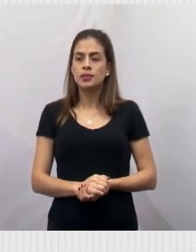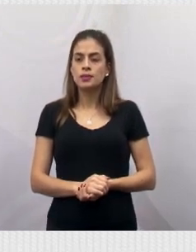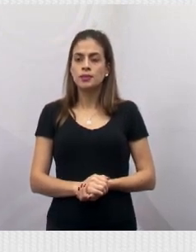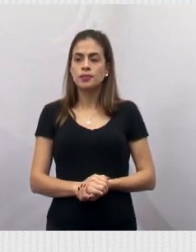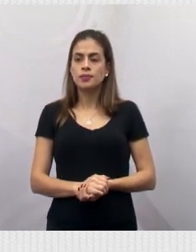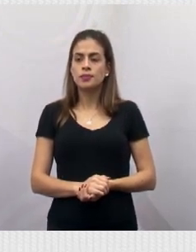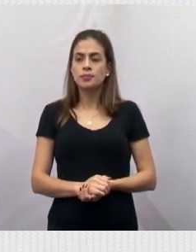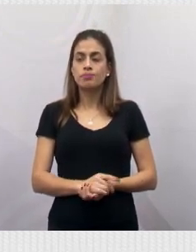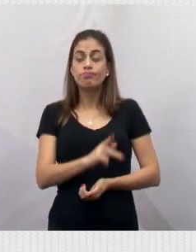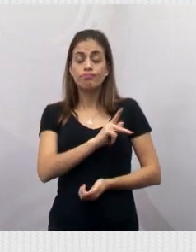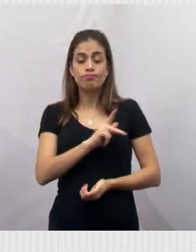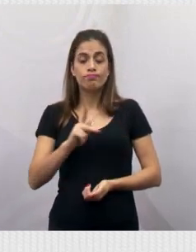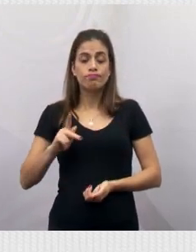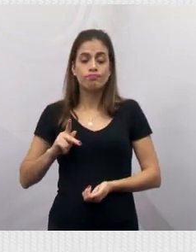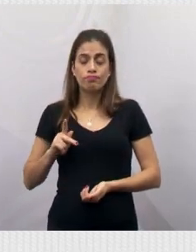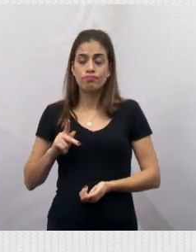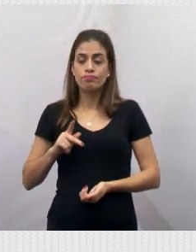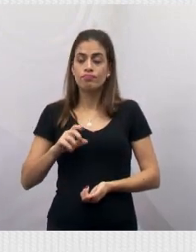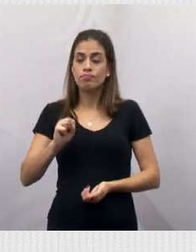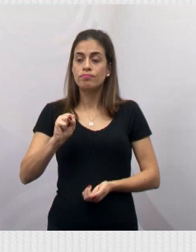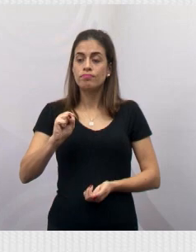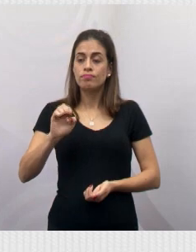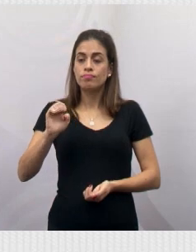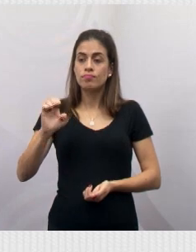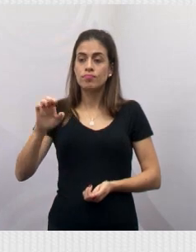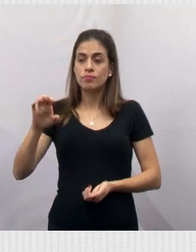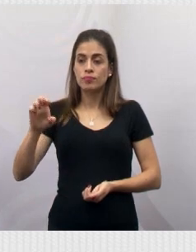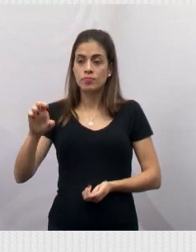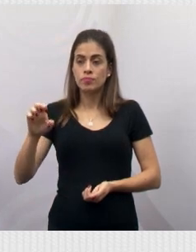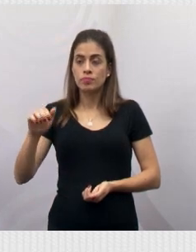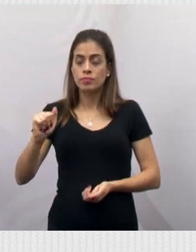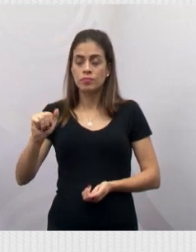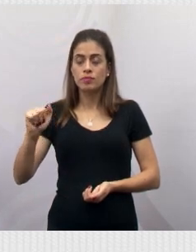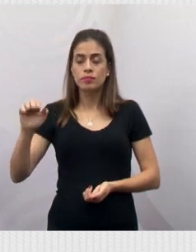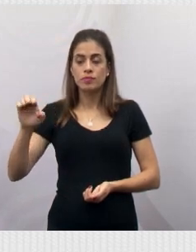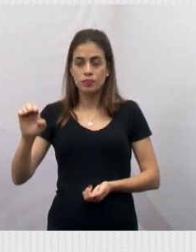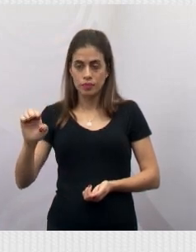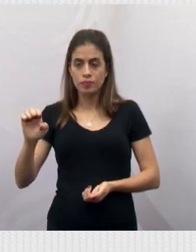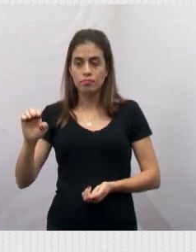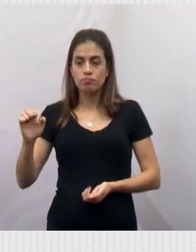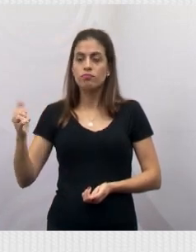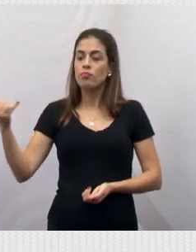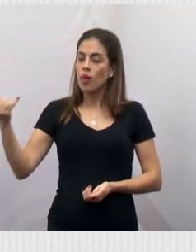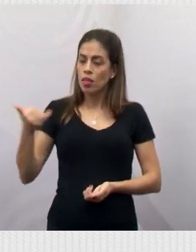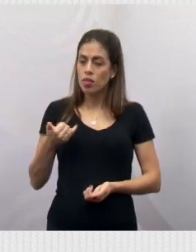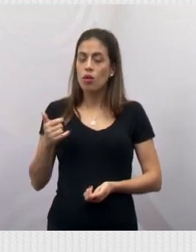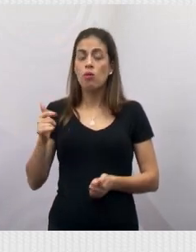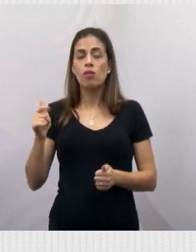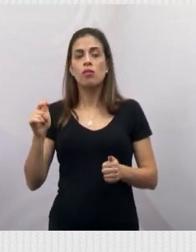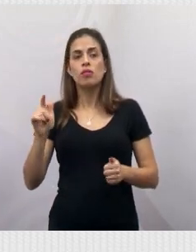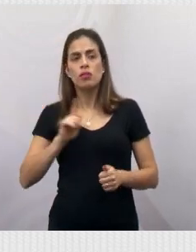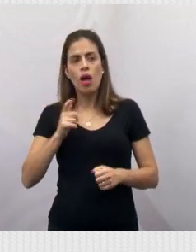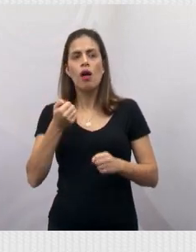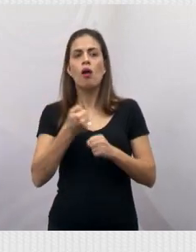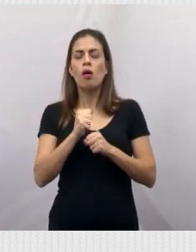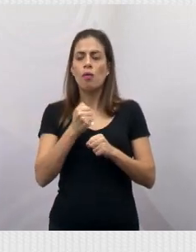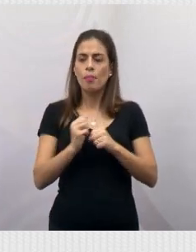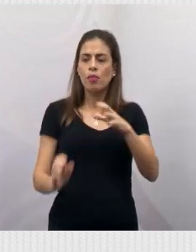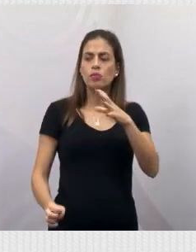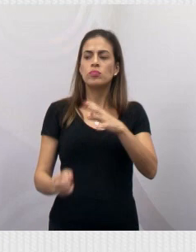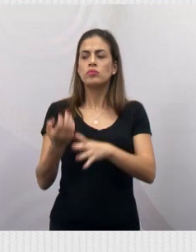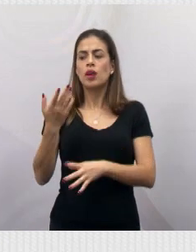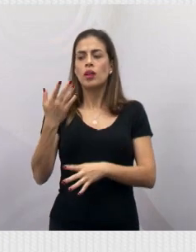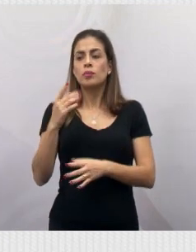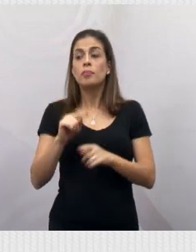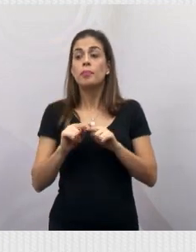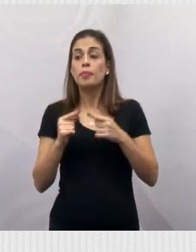o presidente do SAI comunicou para nós que haverá outras obras acontecendo, mas essa é muito